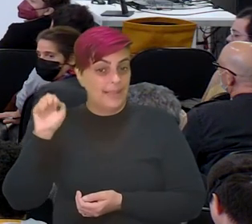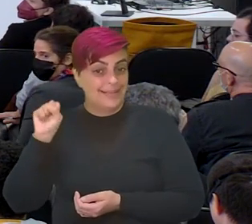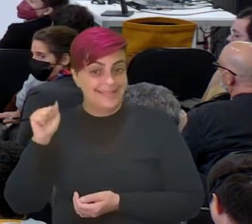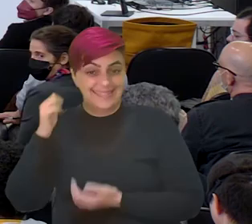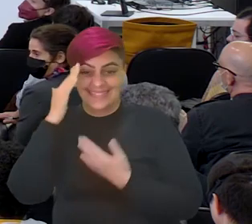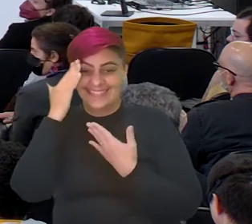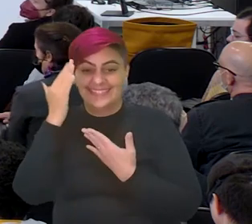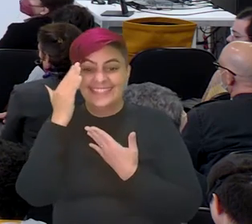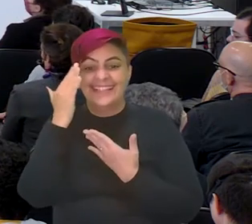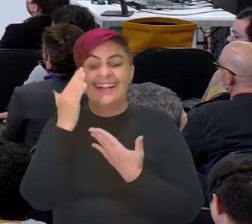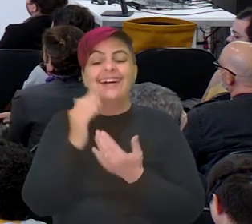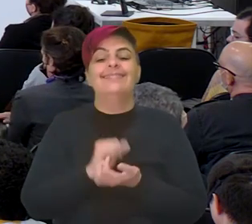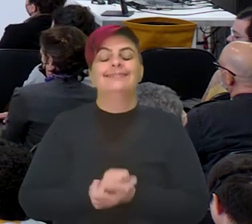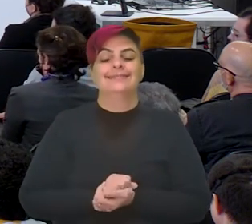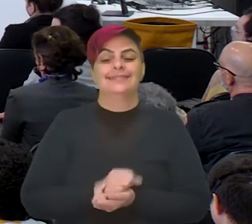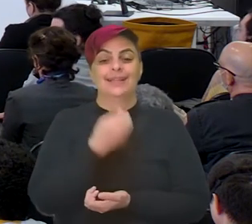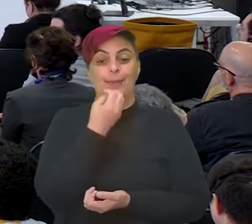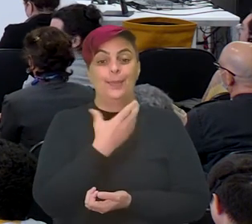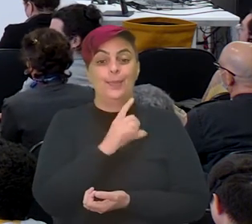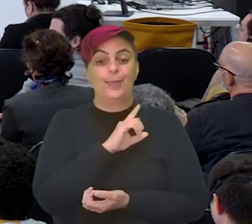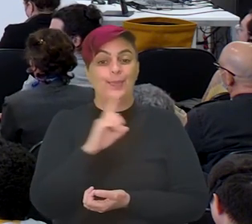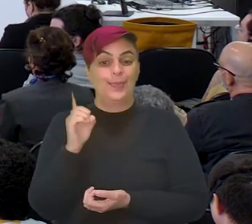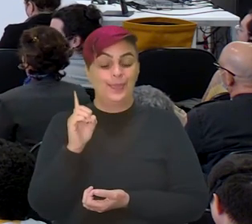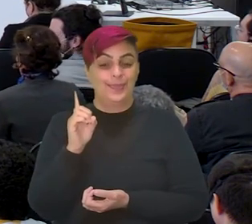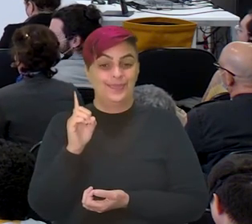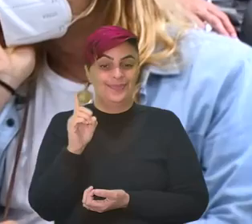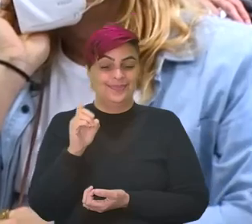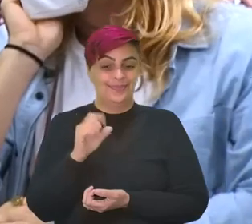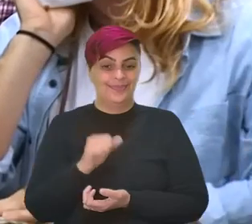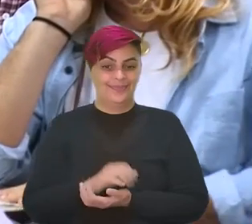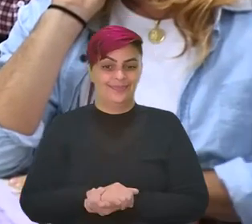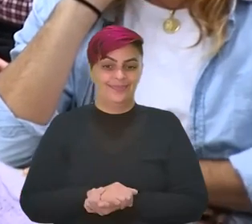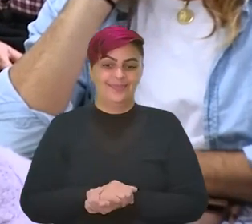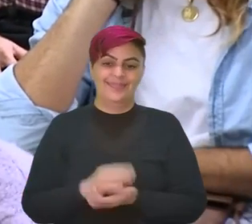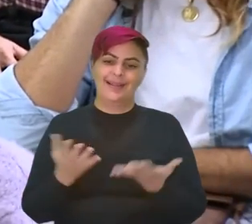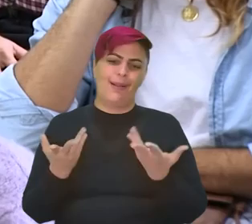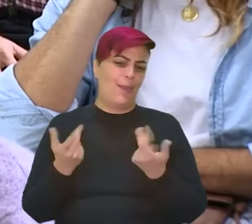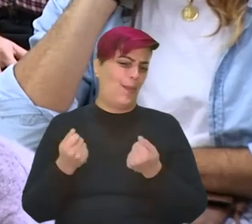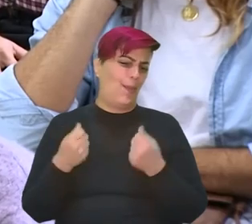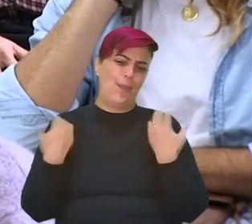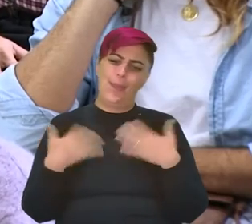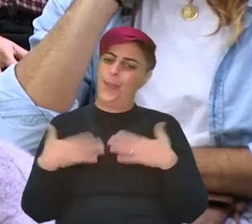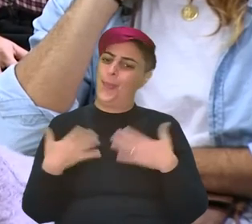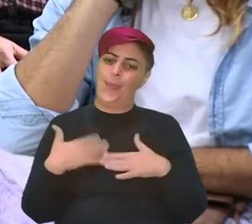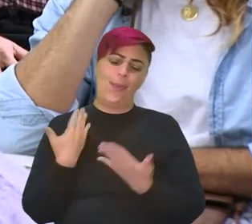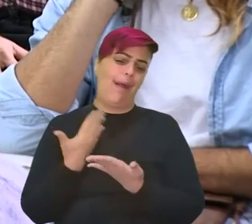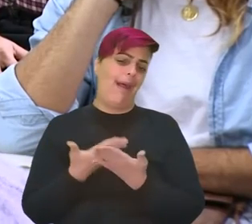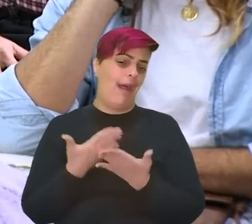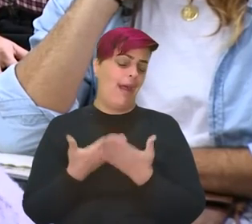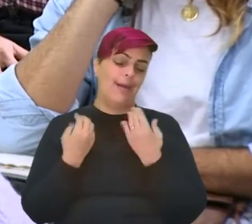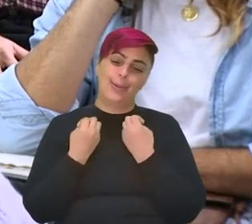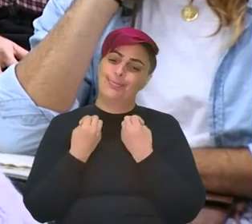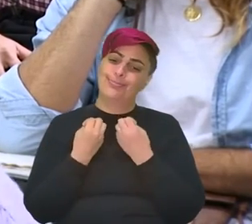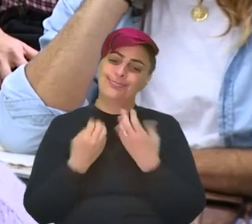Marisa, bom dia, super Silvia. Obrigada. Bom dia, Silvia. Bom dia, Marisa. Que maravilha de aula. Muito